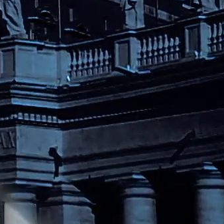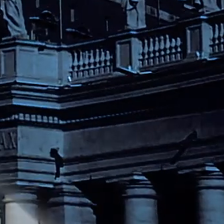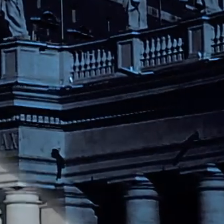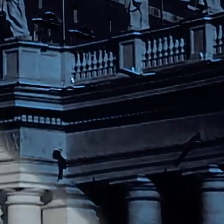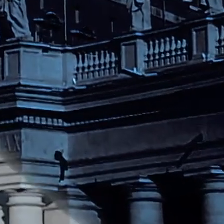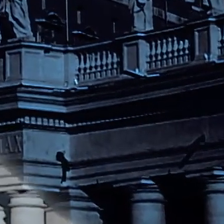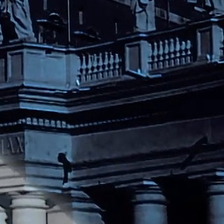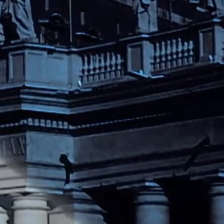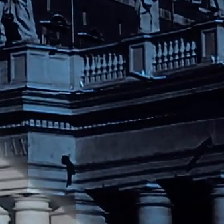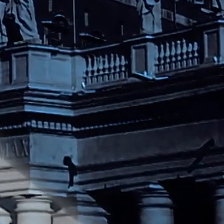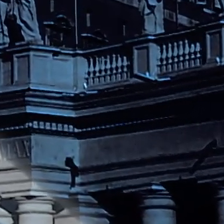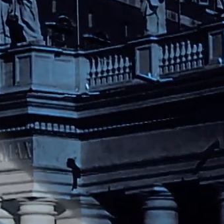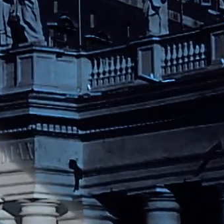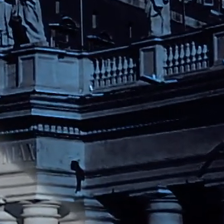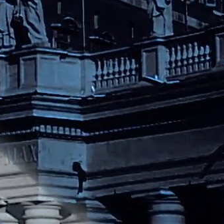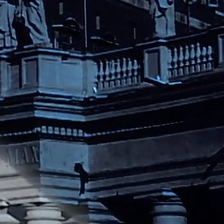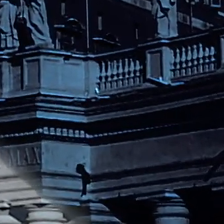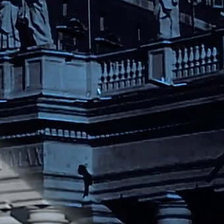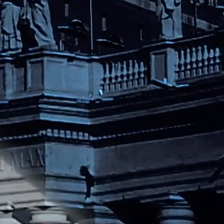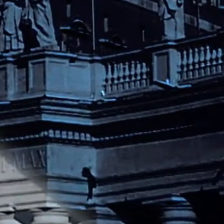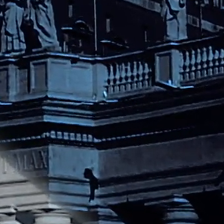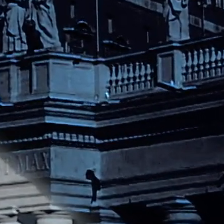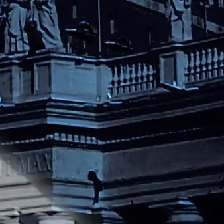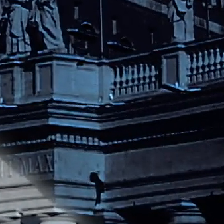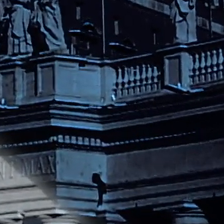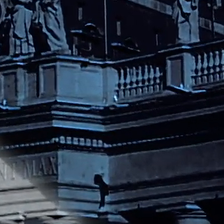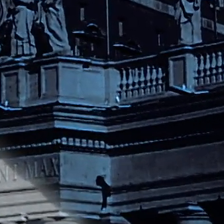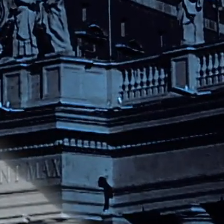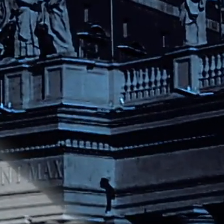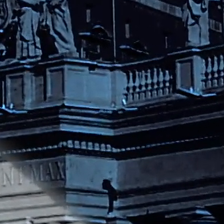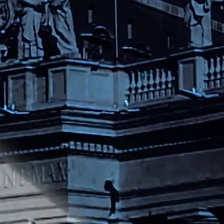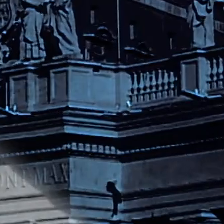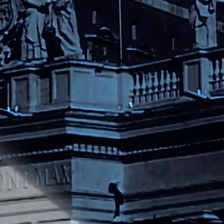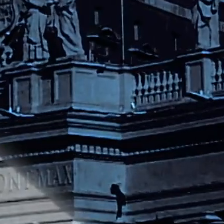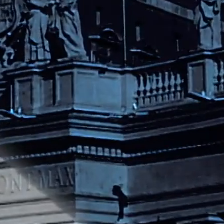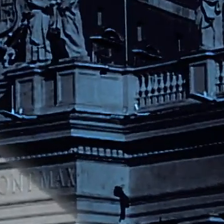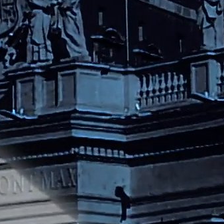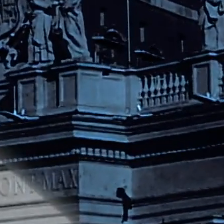Cari fratelli e sorelle, buongiorno.